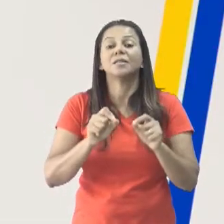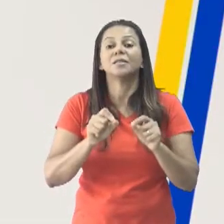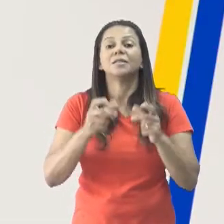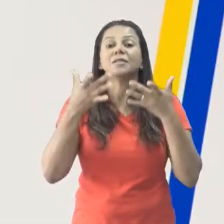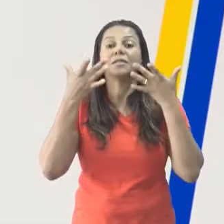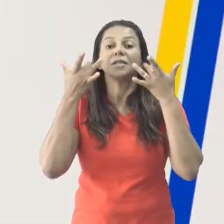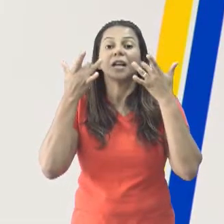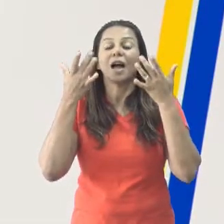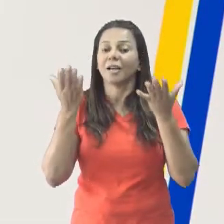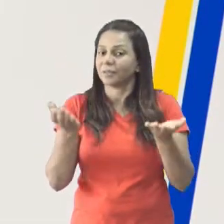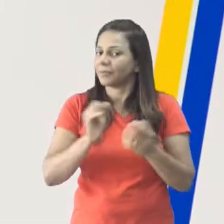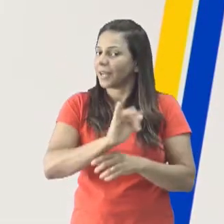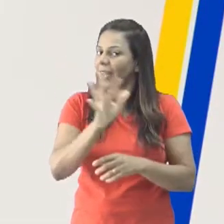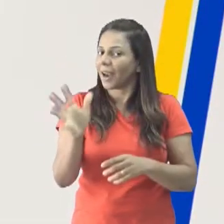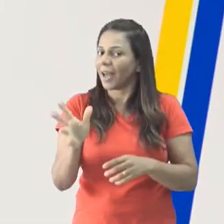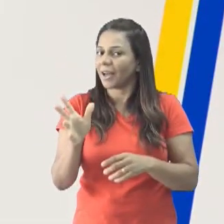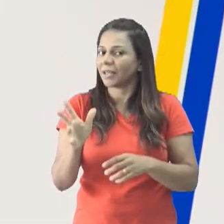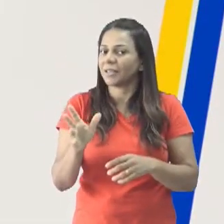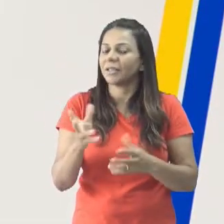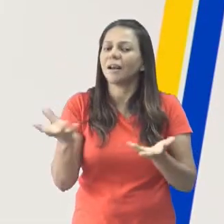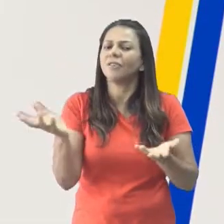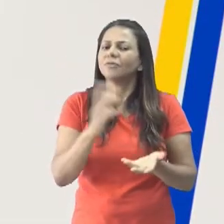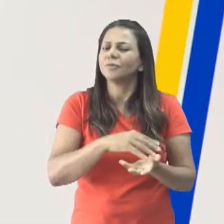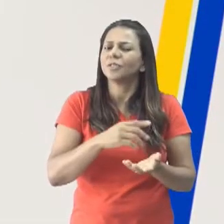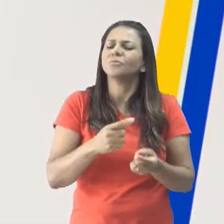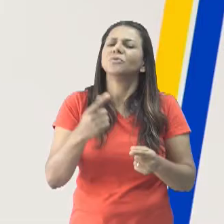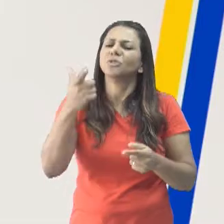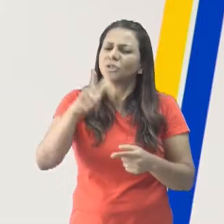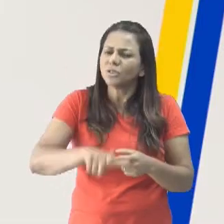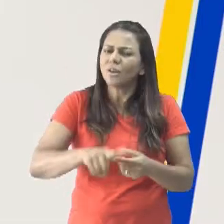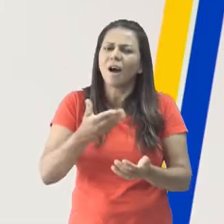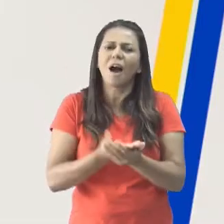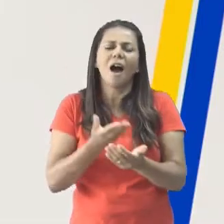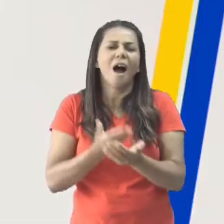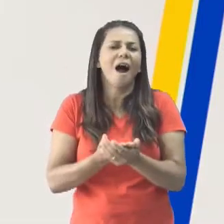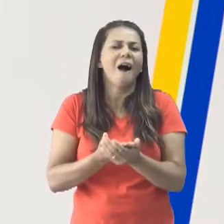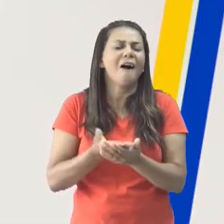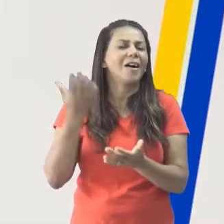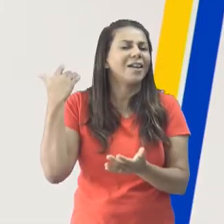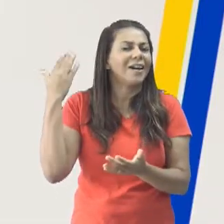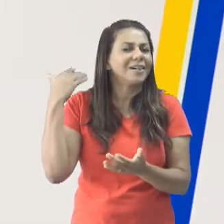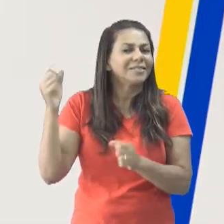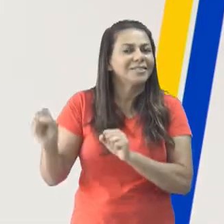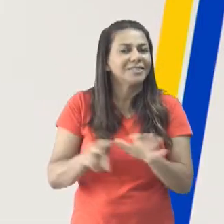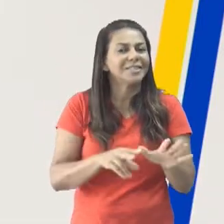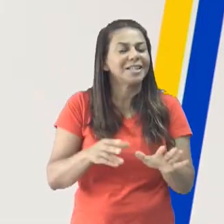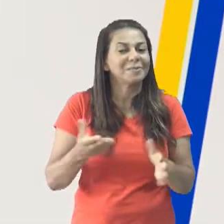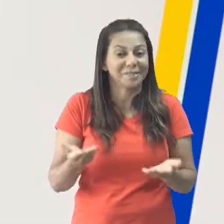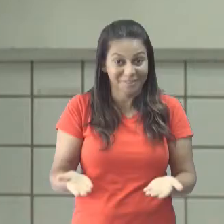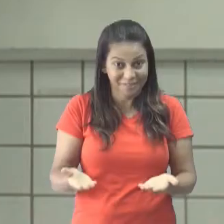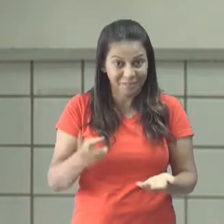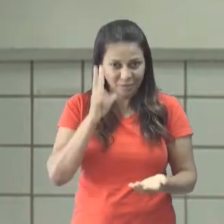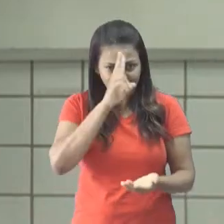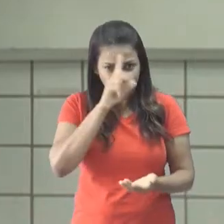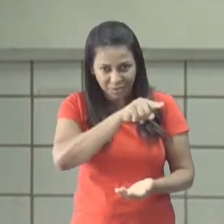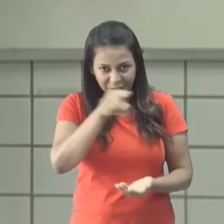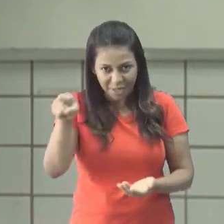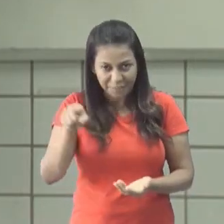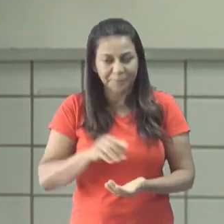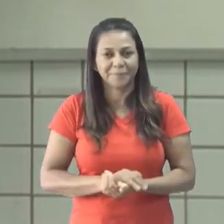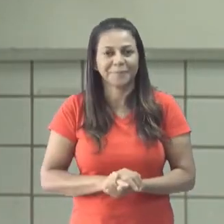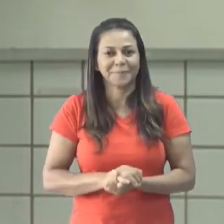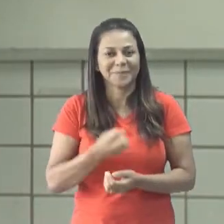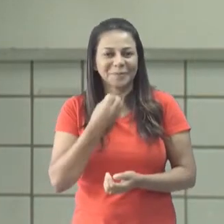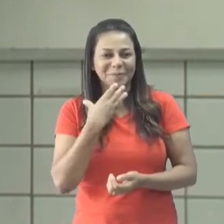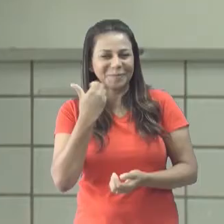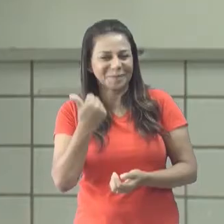teatro, claro que nós vamos fazer uma retomada da aula que nós vimos na semana passada. Vocês se lembram?